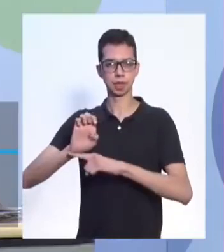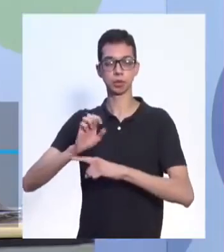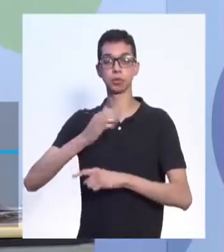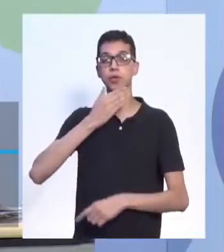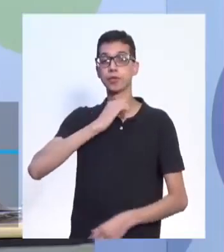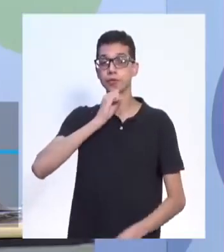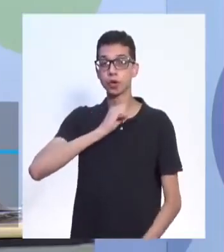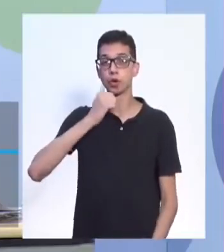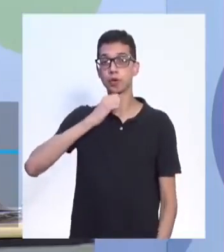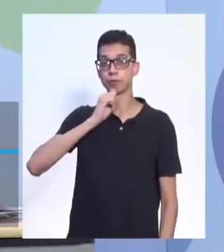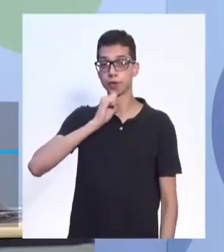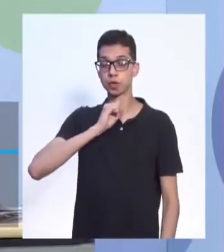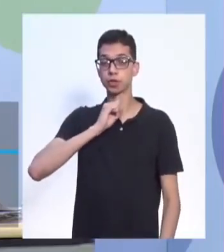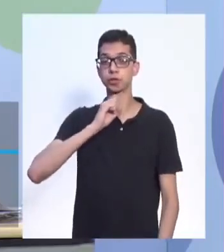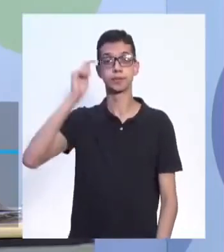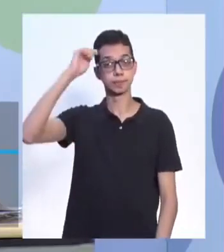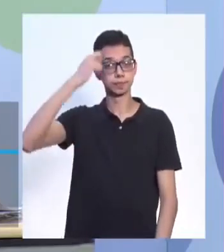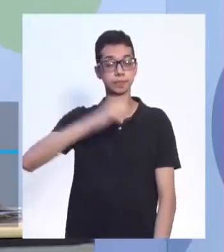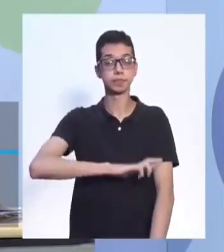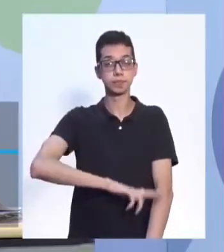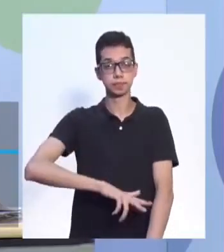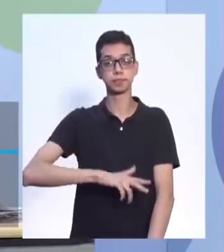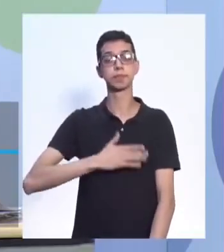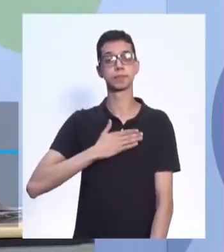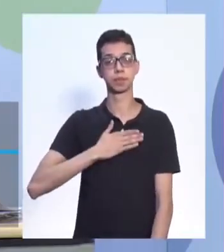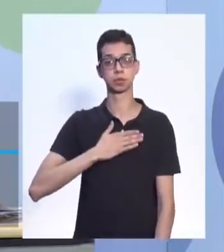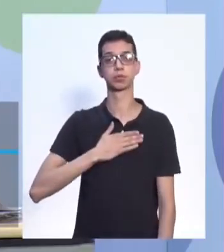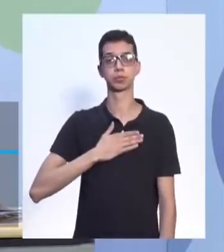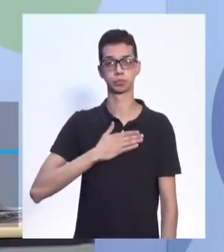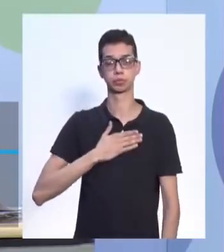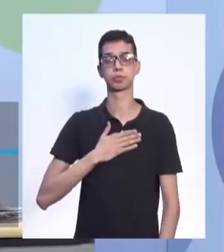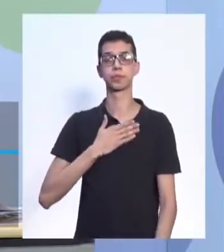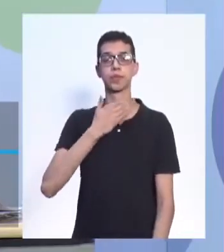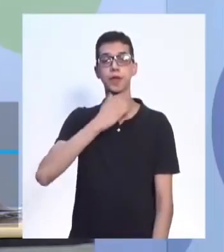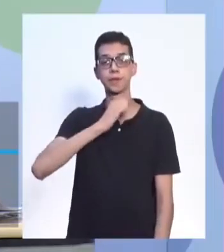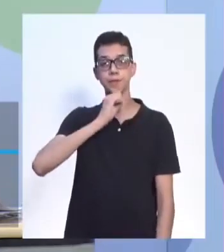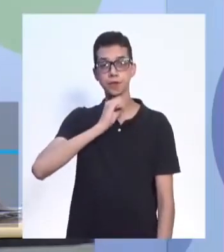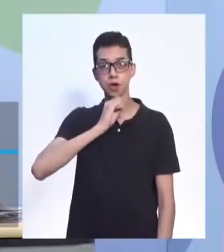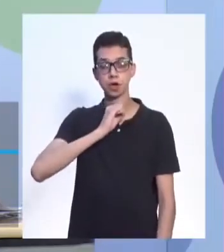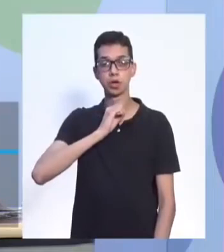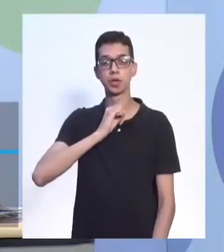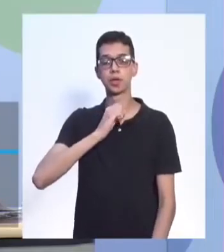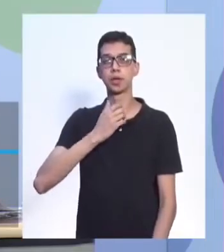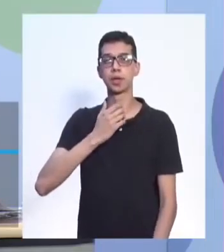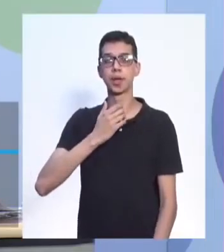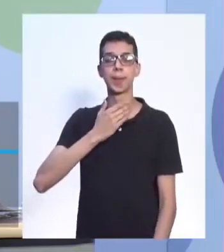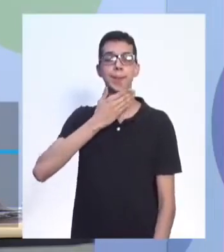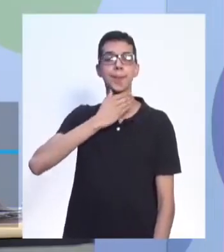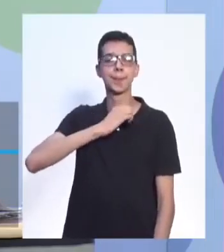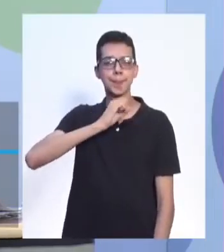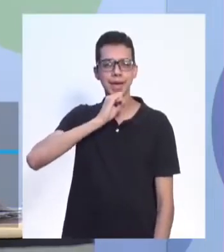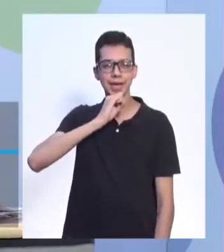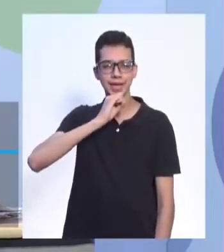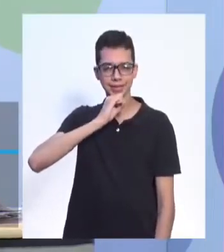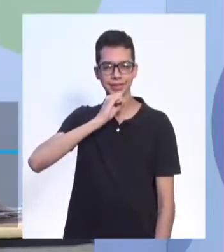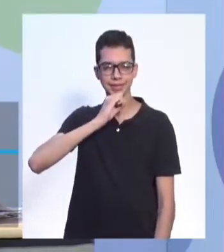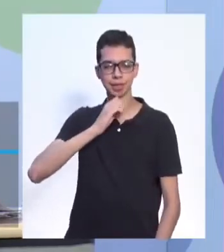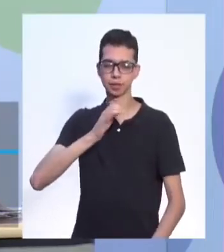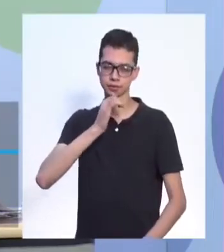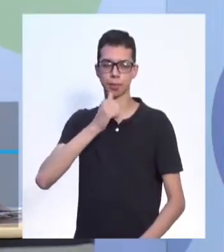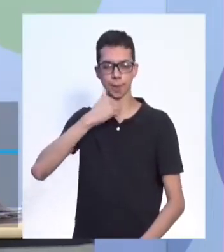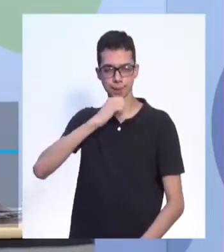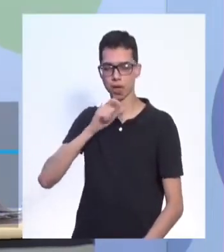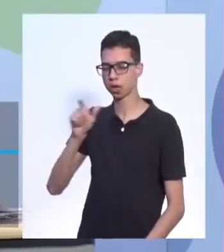pais maternos, né? Os meus avós maternos são negros e meu pai ser branco, tem essa